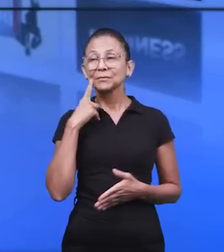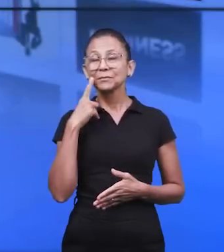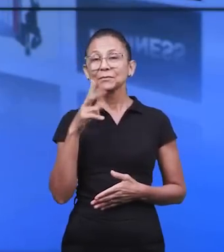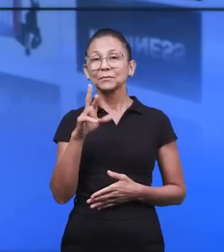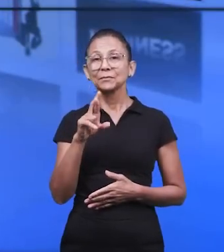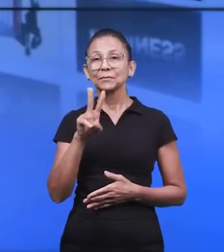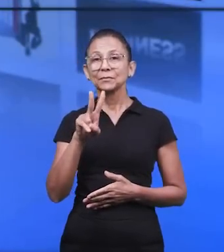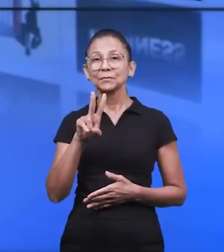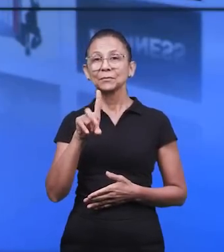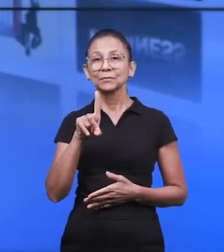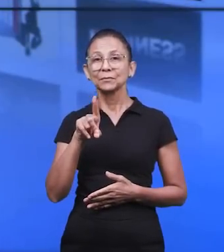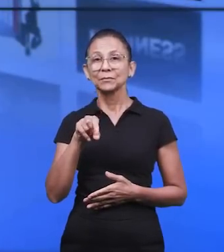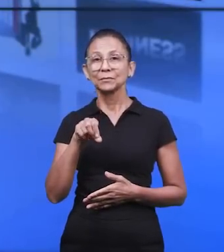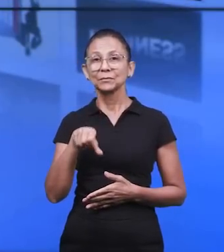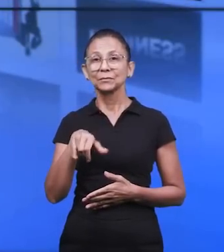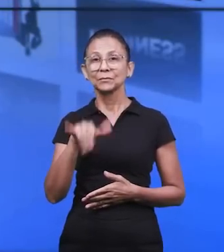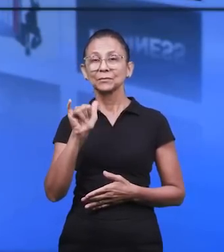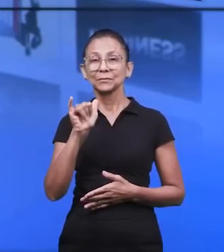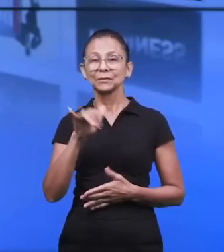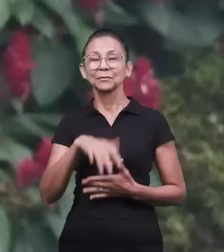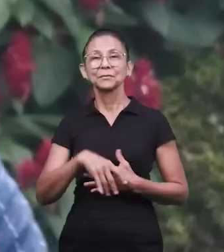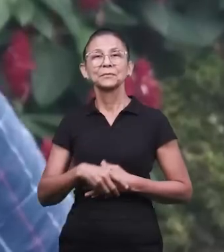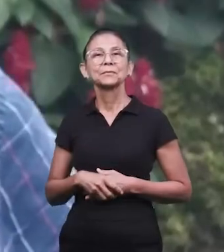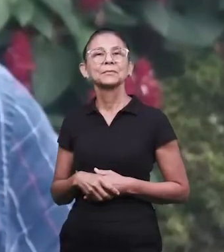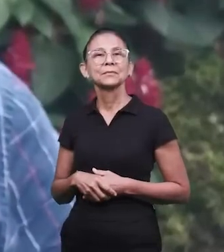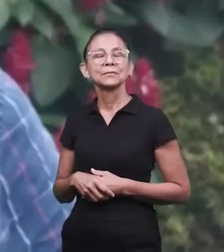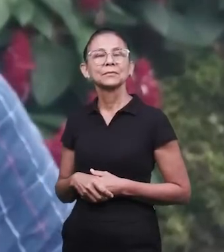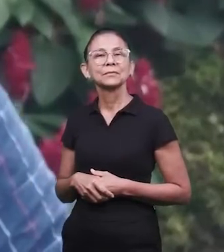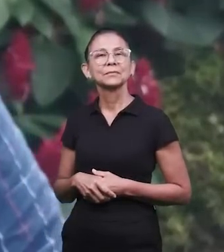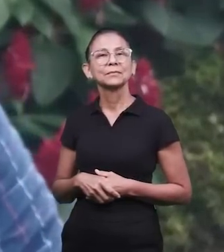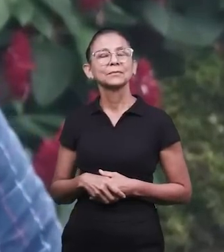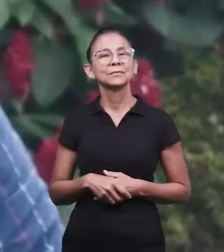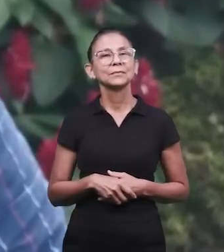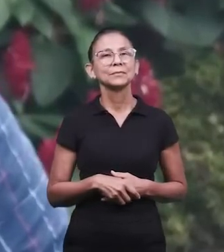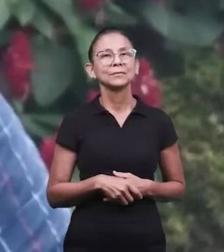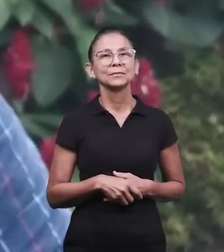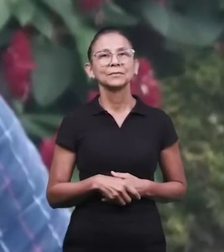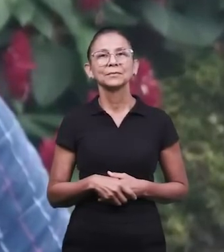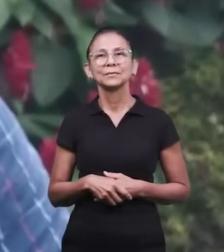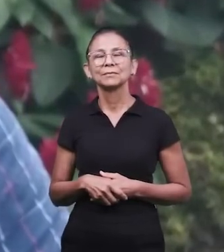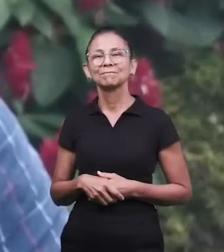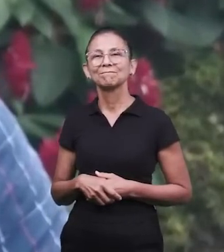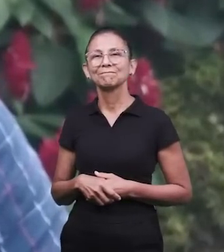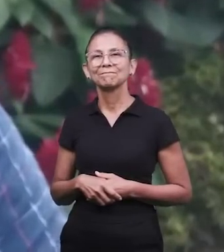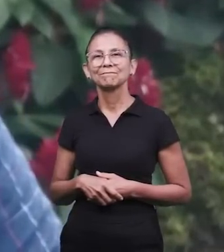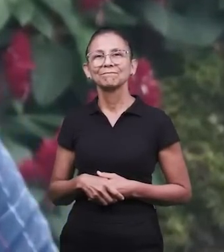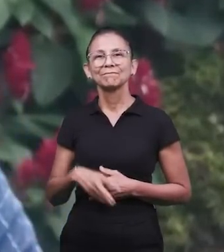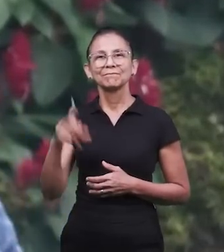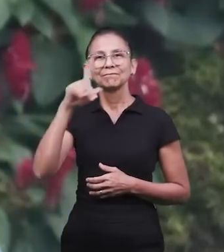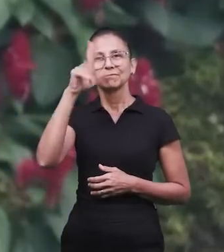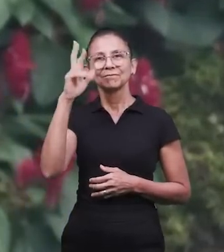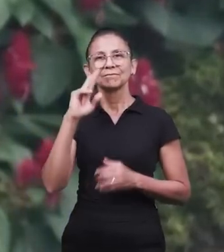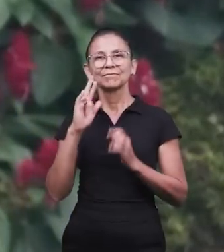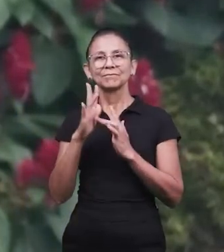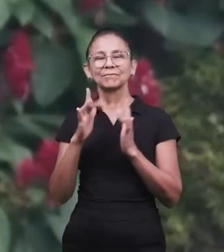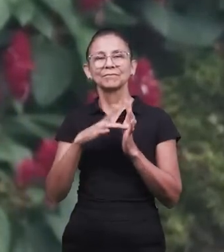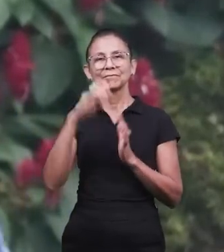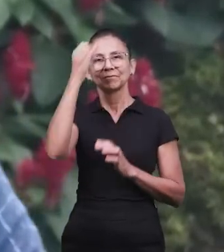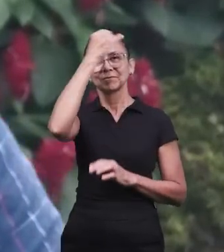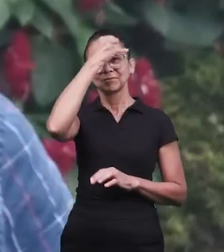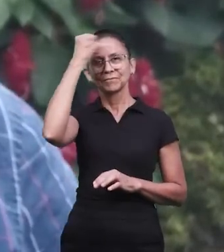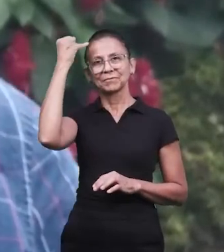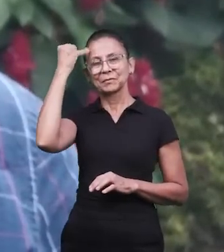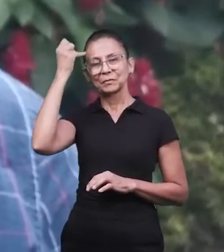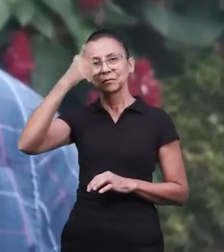de Volta Redonda, no Rio de Janeiro. Pai do Senhor Rudney. É com grande alegria que nós saudamos o nosso amado irmão Jorge Pessoa e a todos